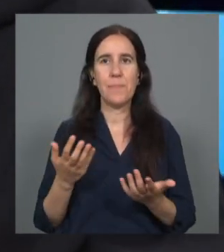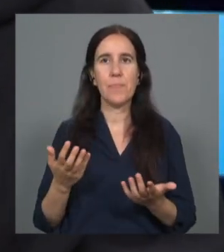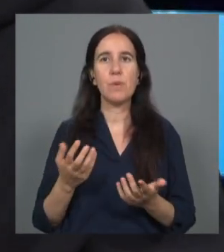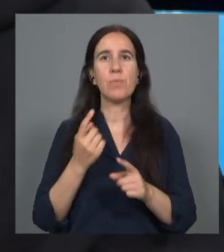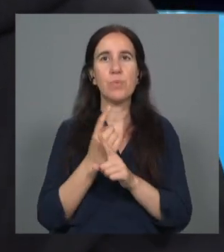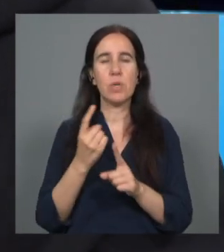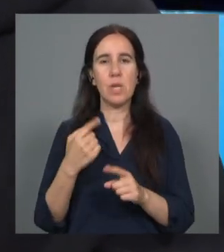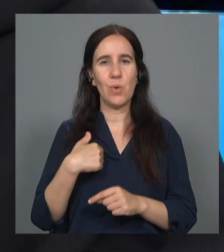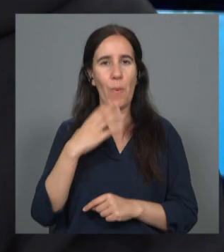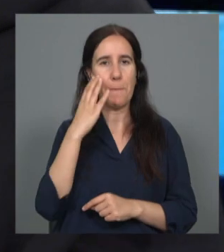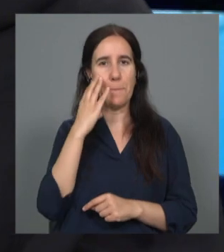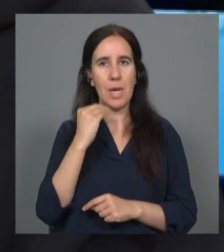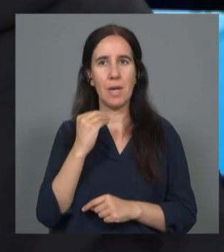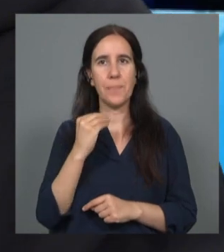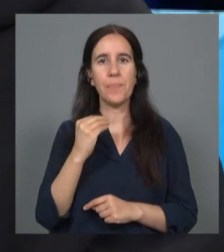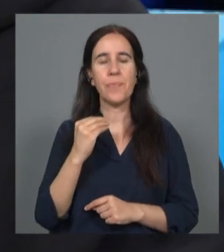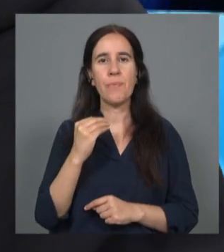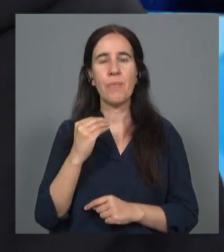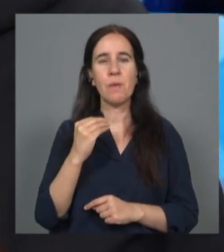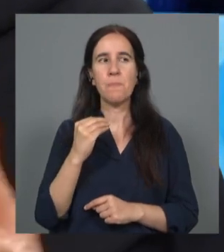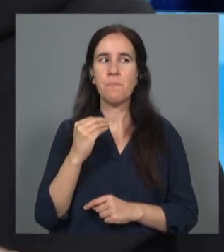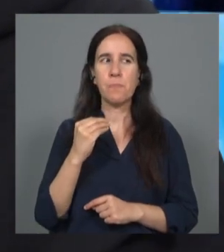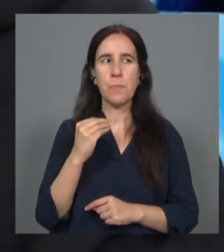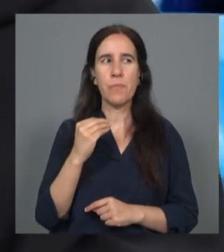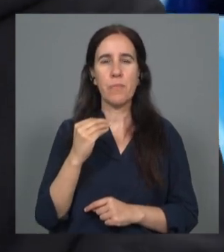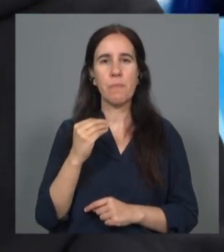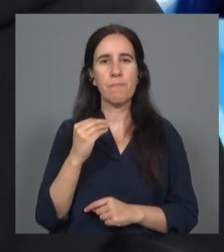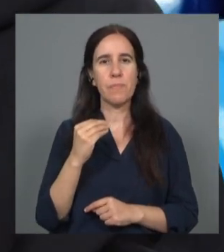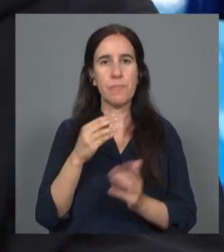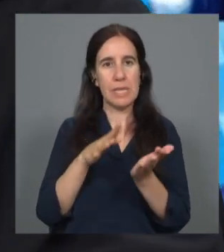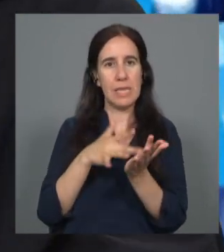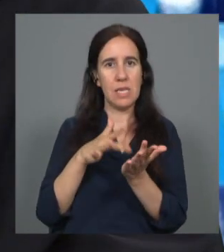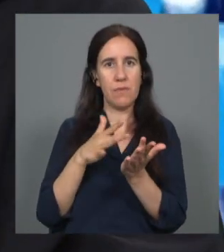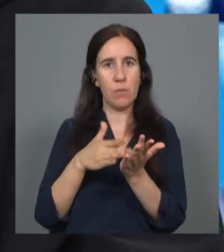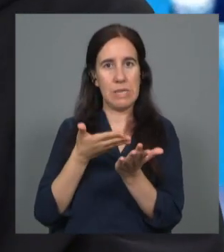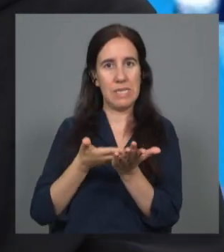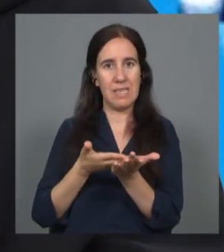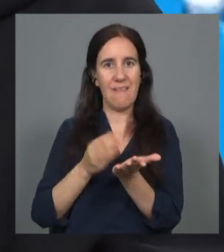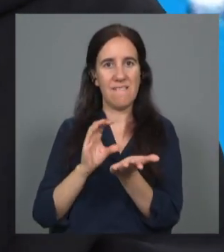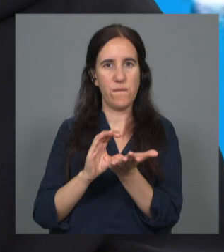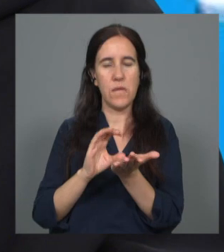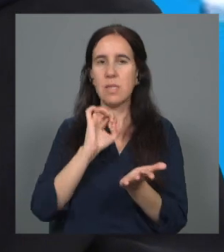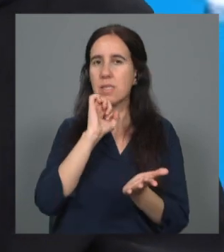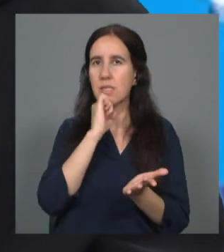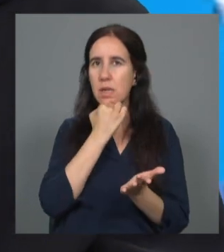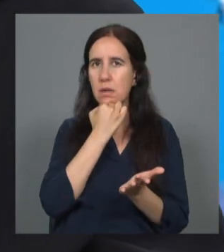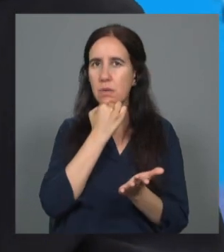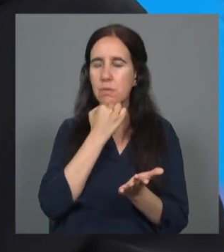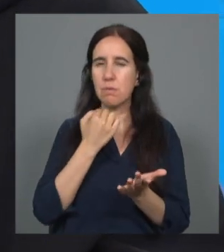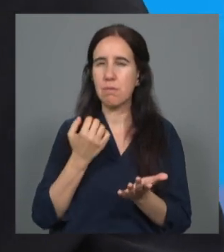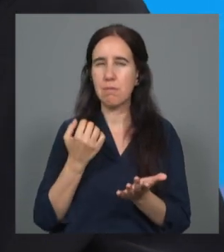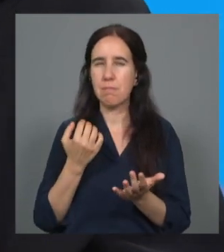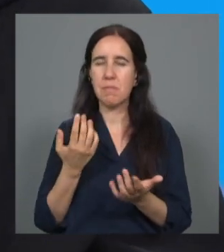Porque eu acho que o segredo de um livro deste tamanho ou realmente se